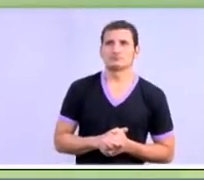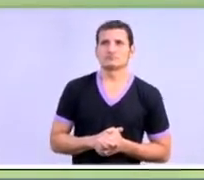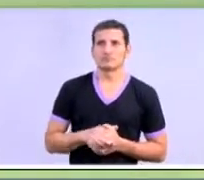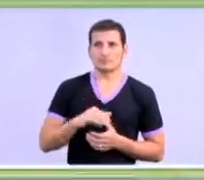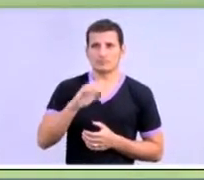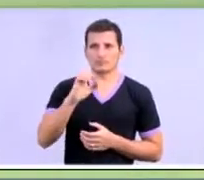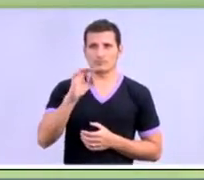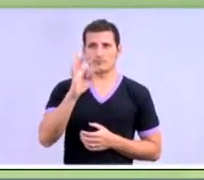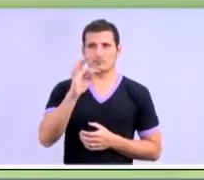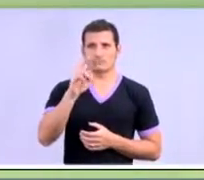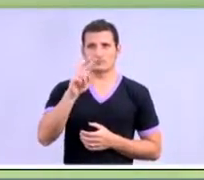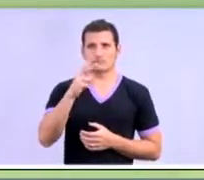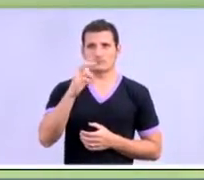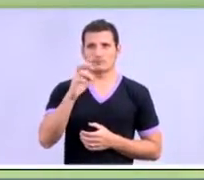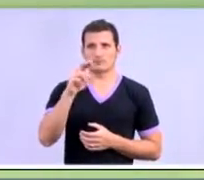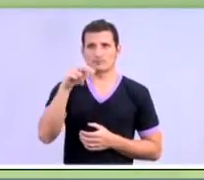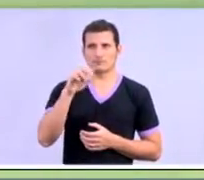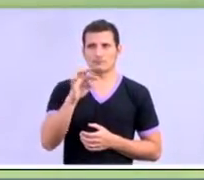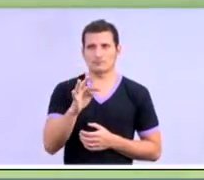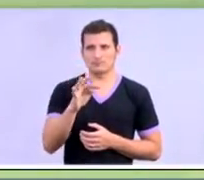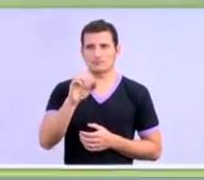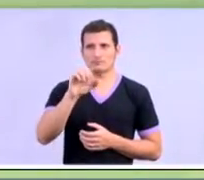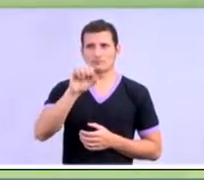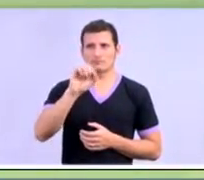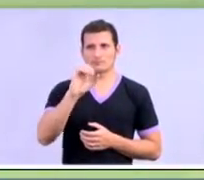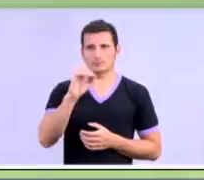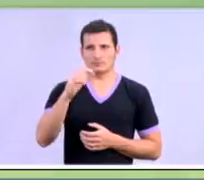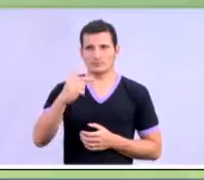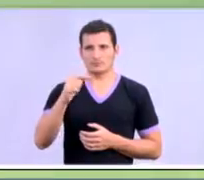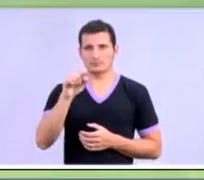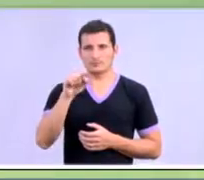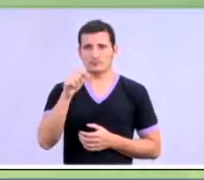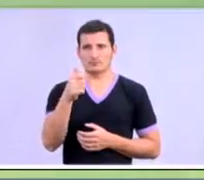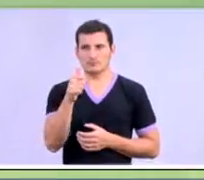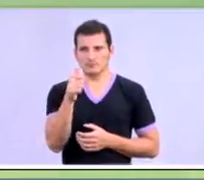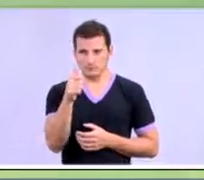escrito errado. O 802.11, que vocês já devem ter ouvido,